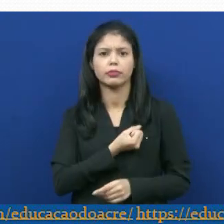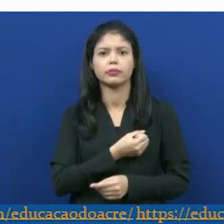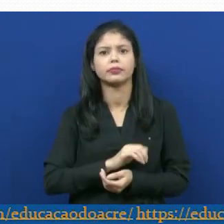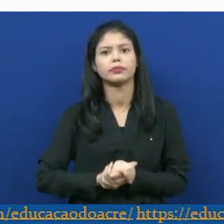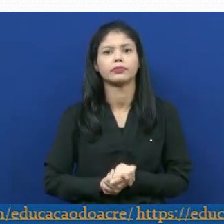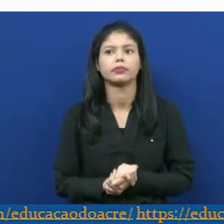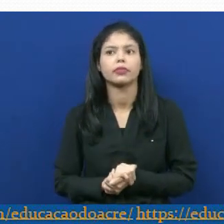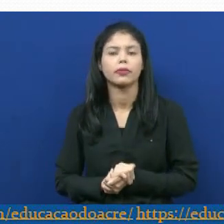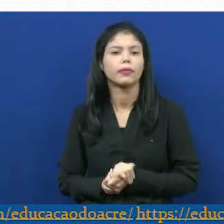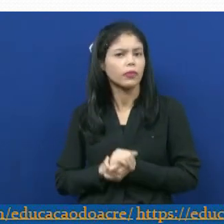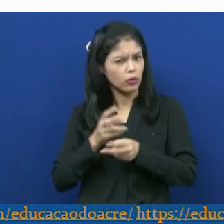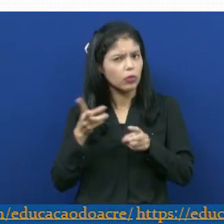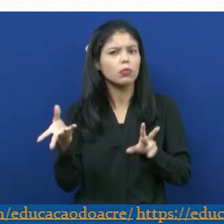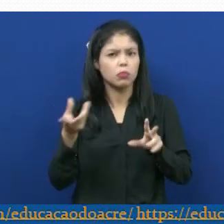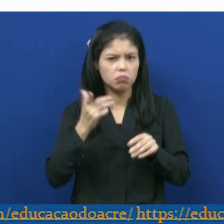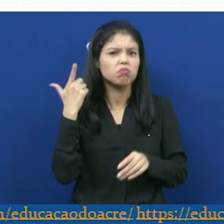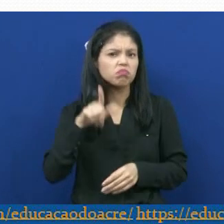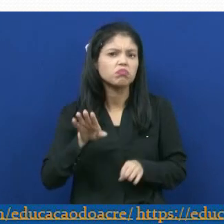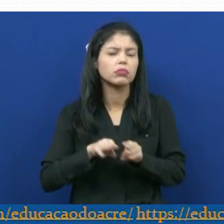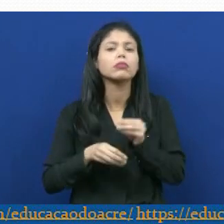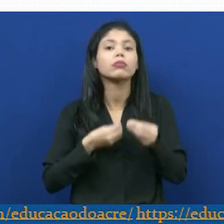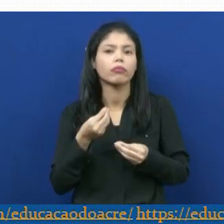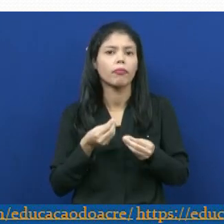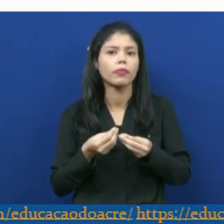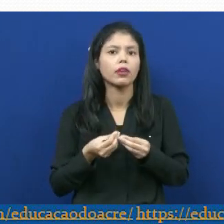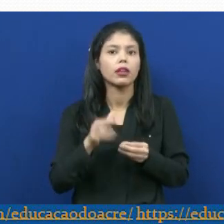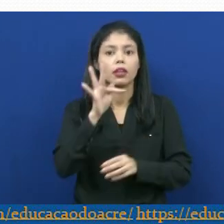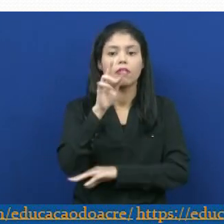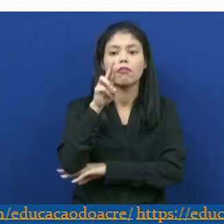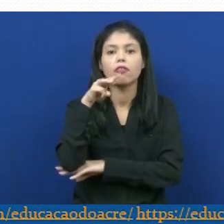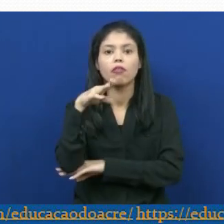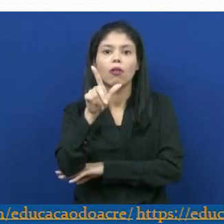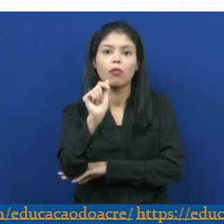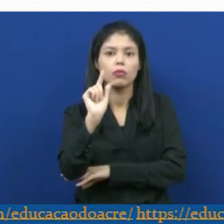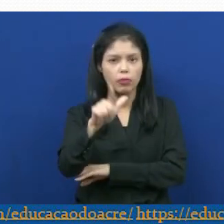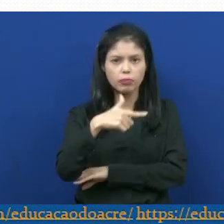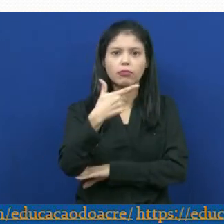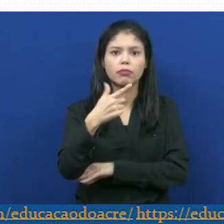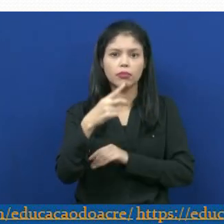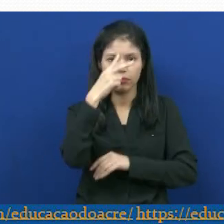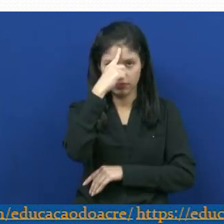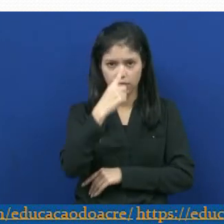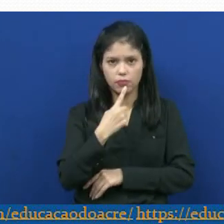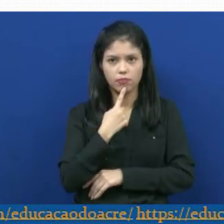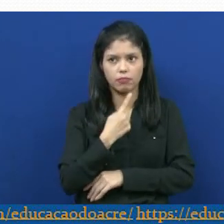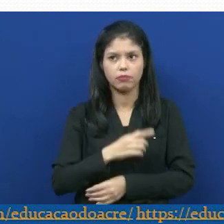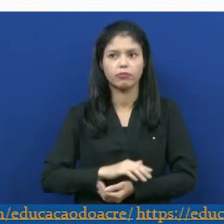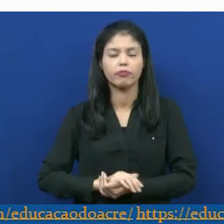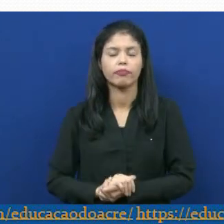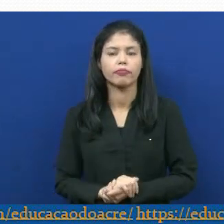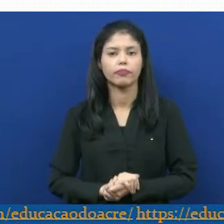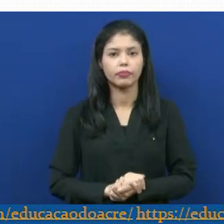gente consegue fazer essa soma através da fórmula que você vai ver na sua tela.